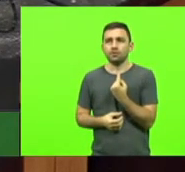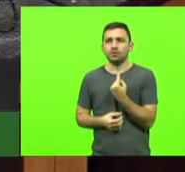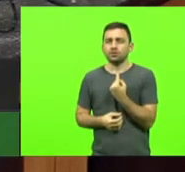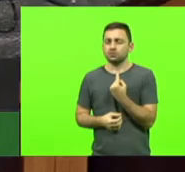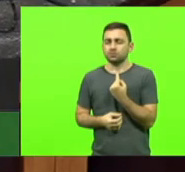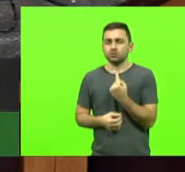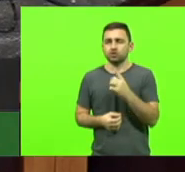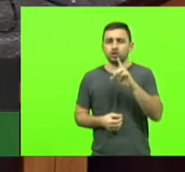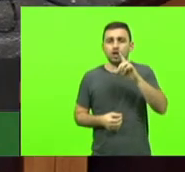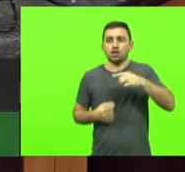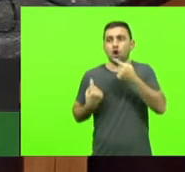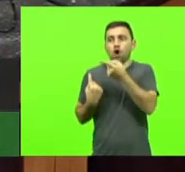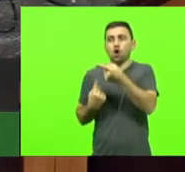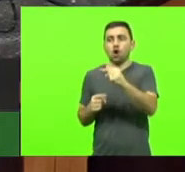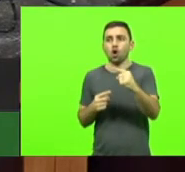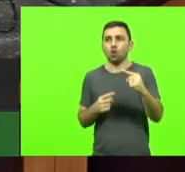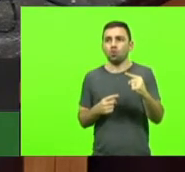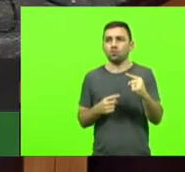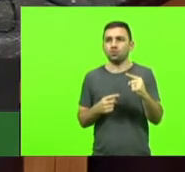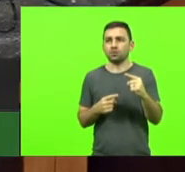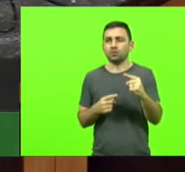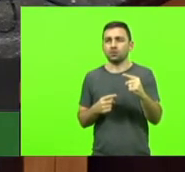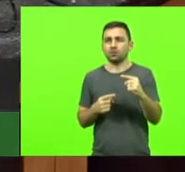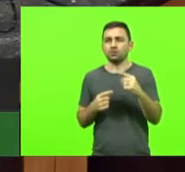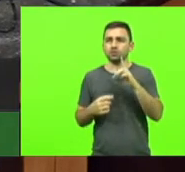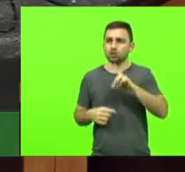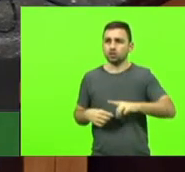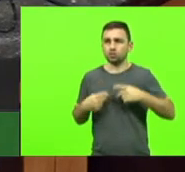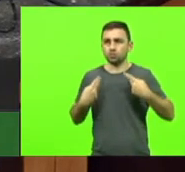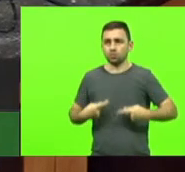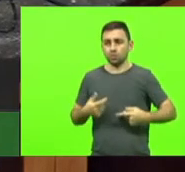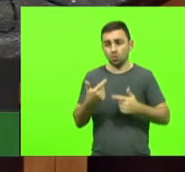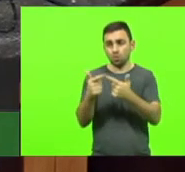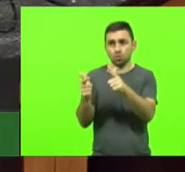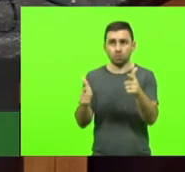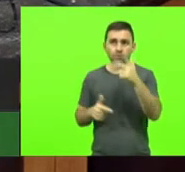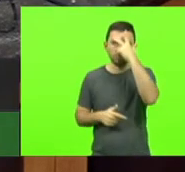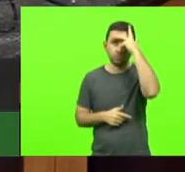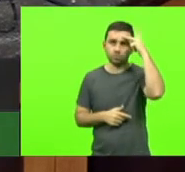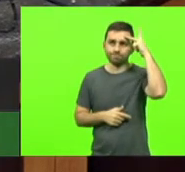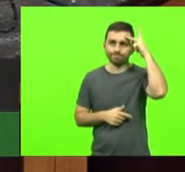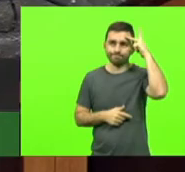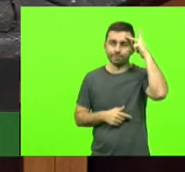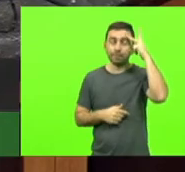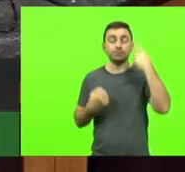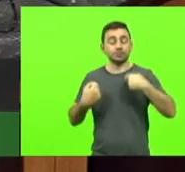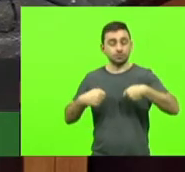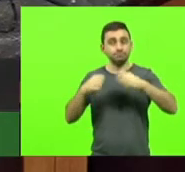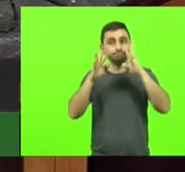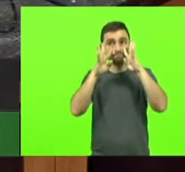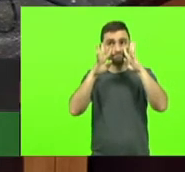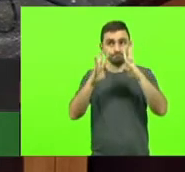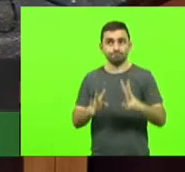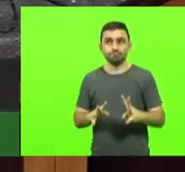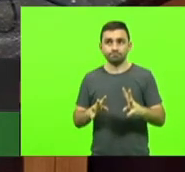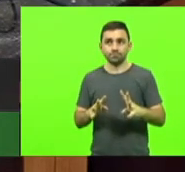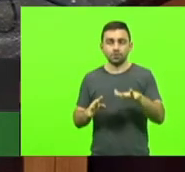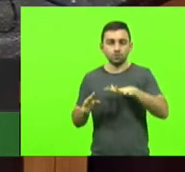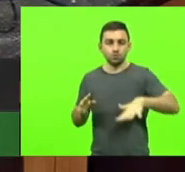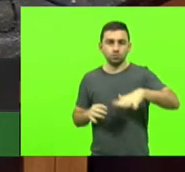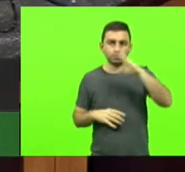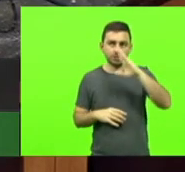de fazer qualquer coisa que viole os direitos de outra pessoa. Estejamos atentos aos atores nacionais